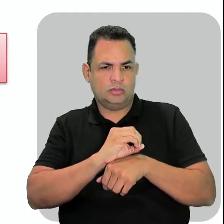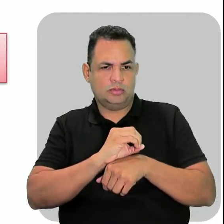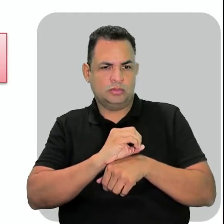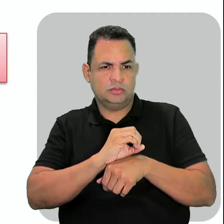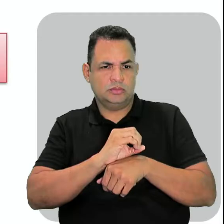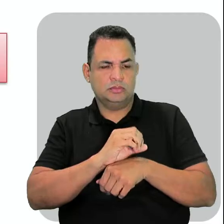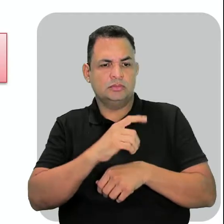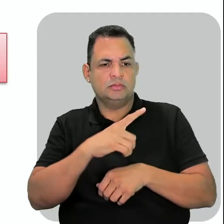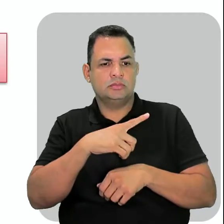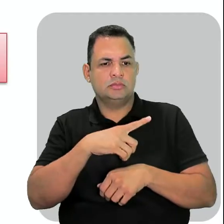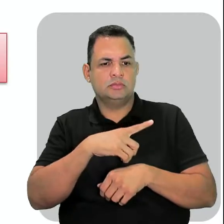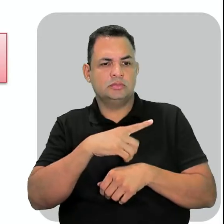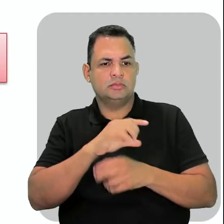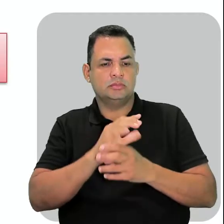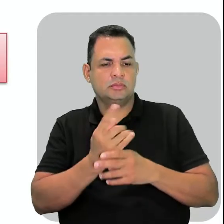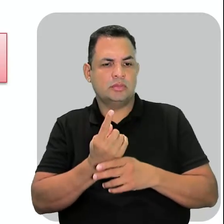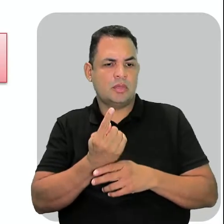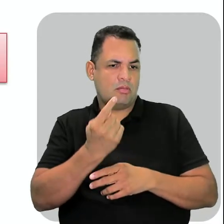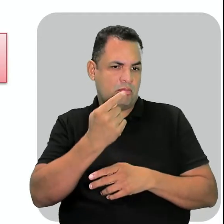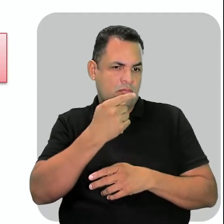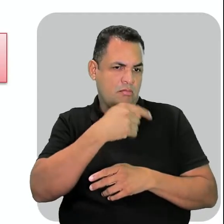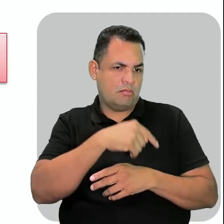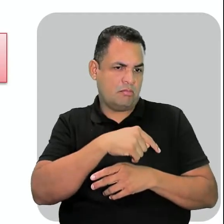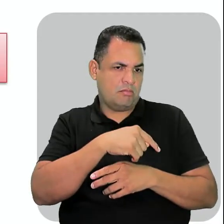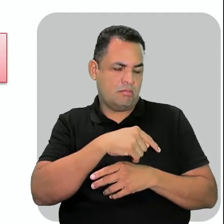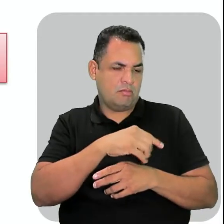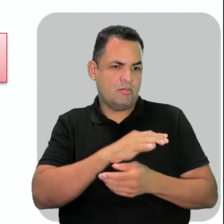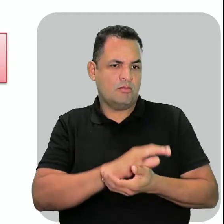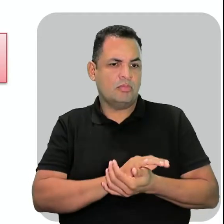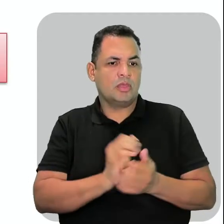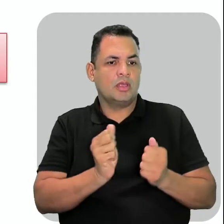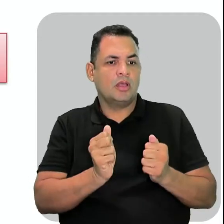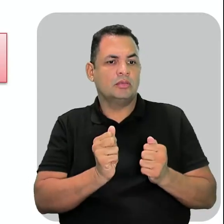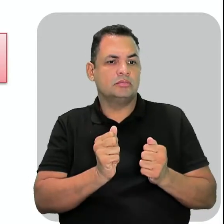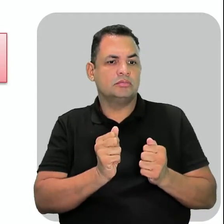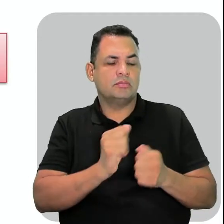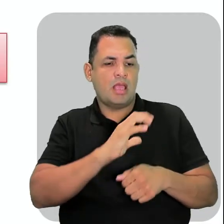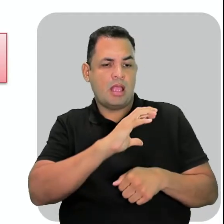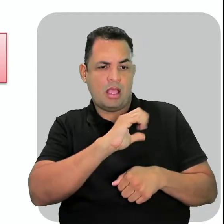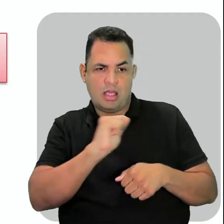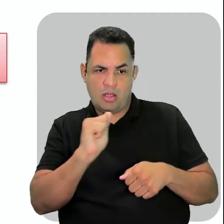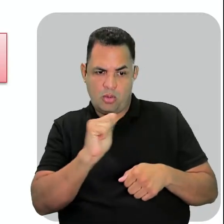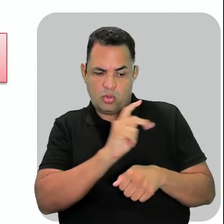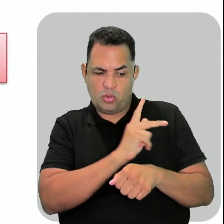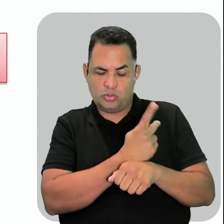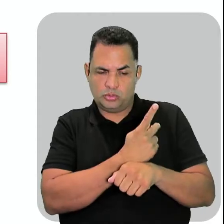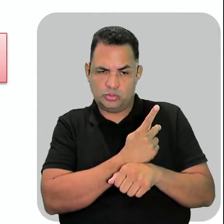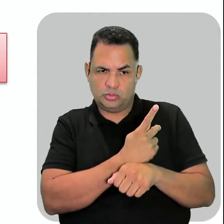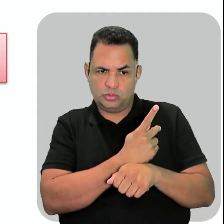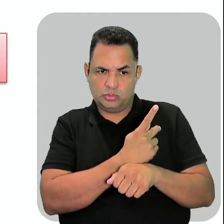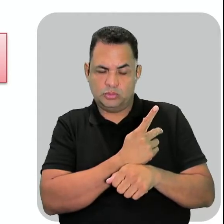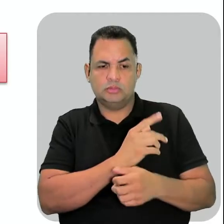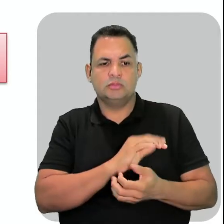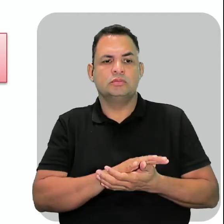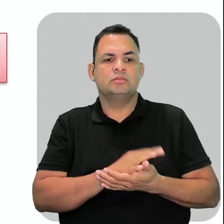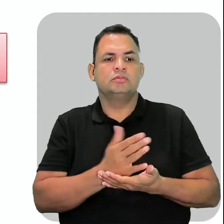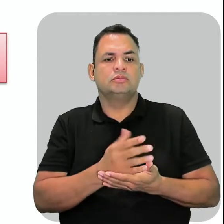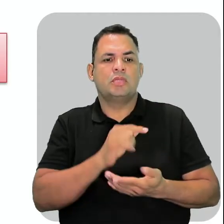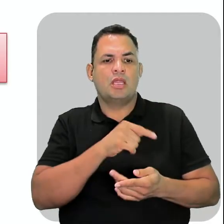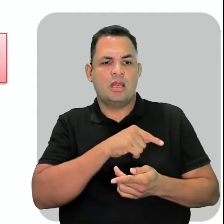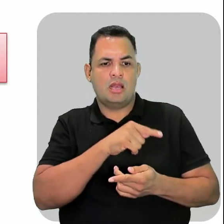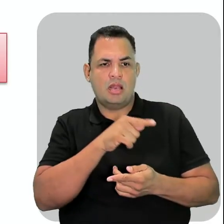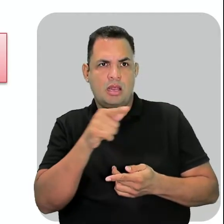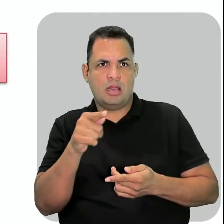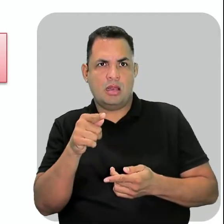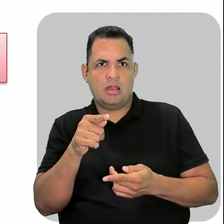ó, rouba o hidrogênio do nosso carbono. Quando o hidrogênio ele sai